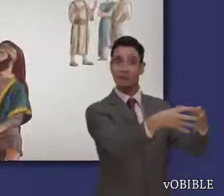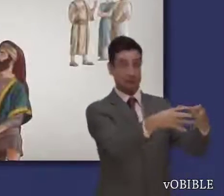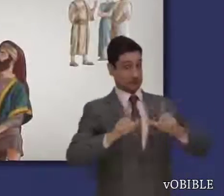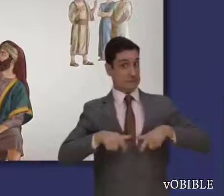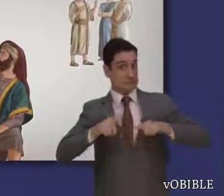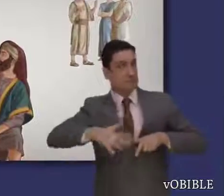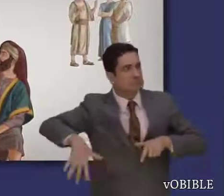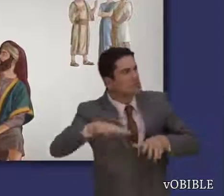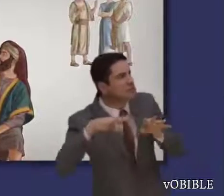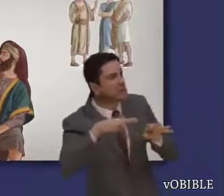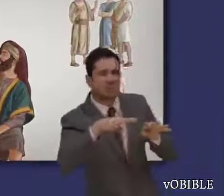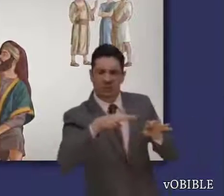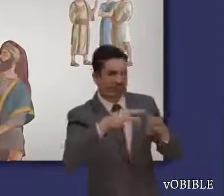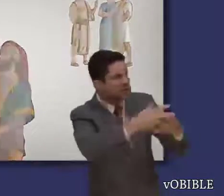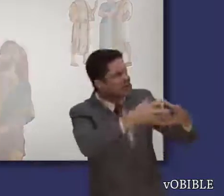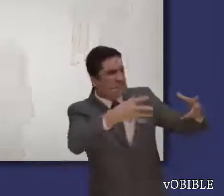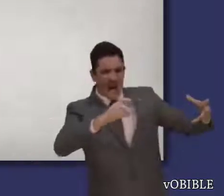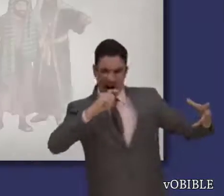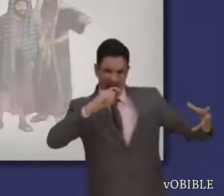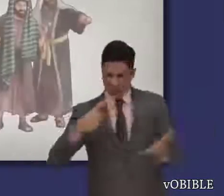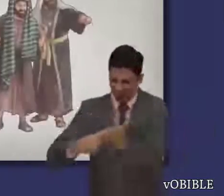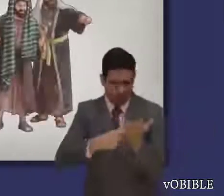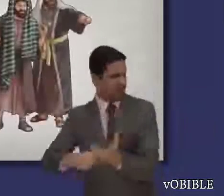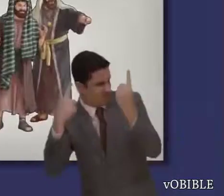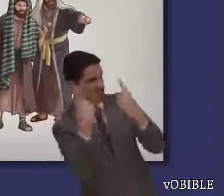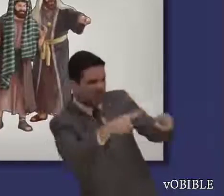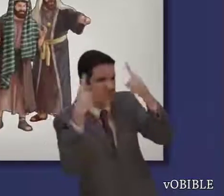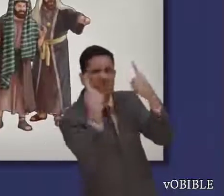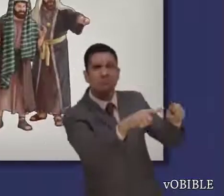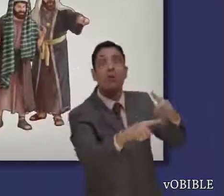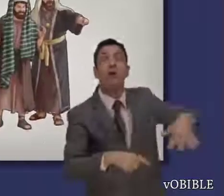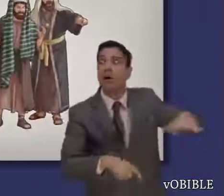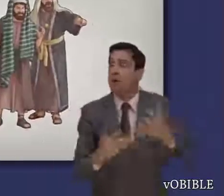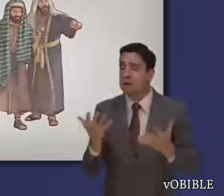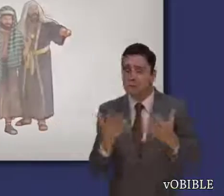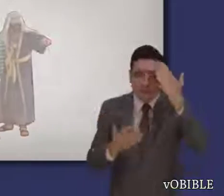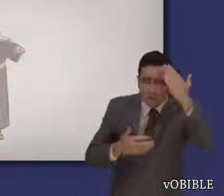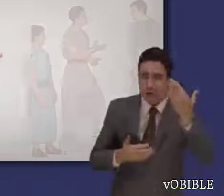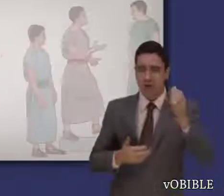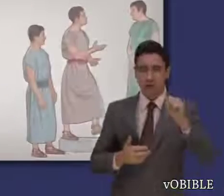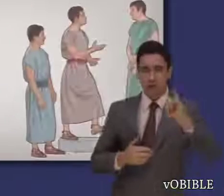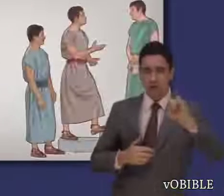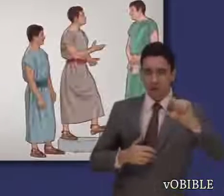Opositores judeus ficaram com inveja dos bons resultados de Paulo e reuniram uma multidão violenta. A congregação continuou a